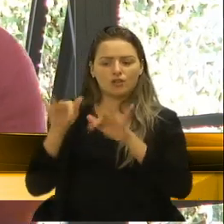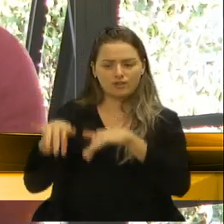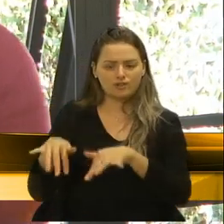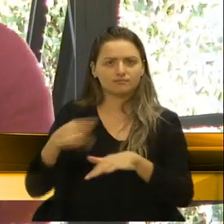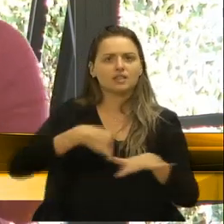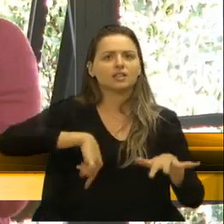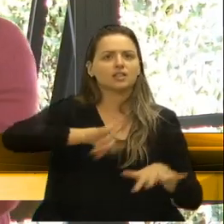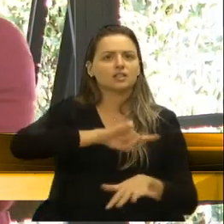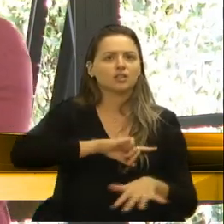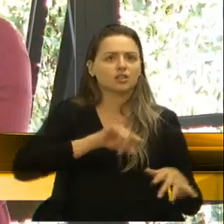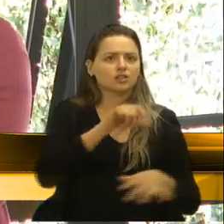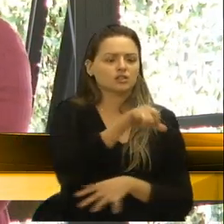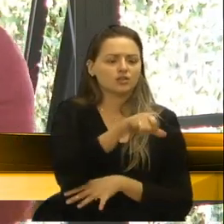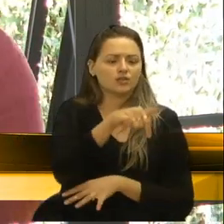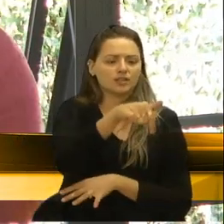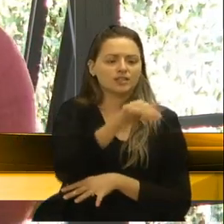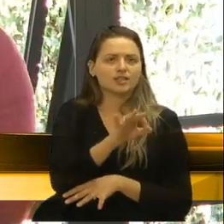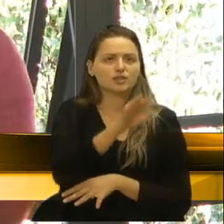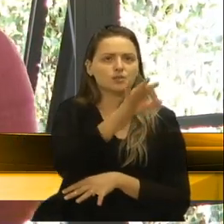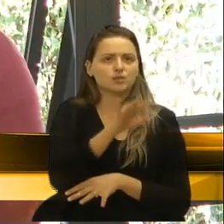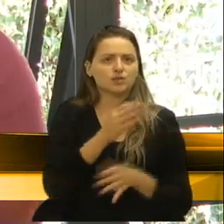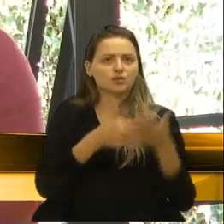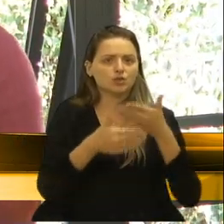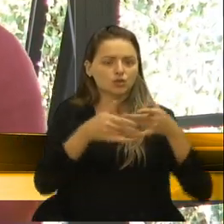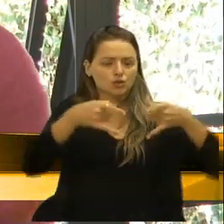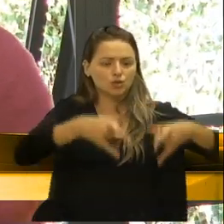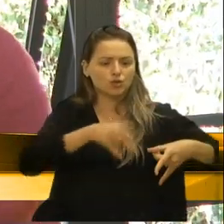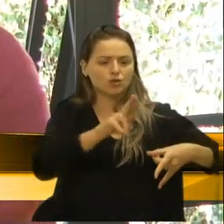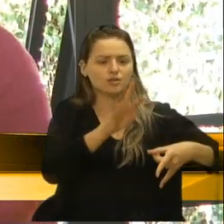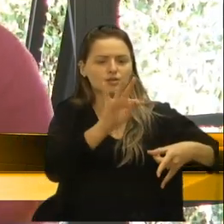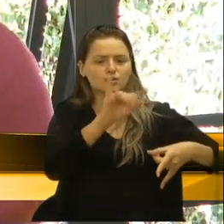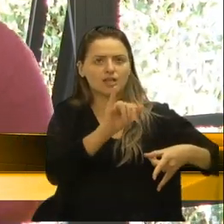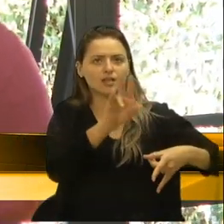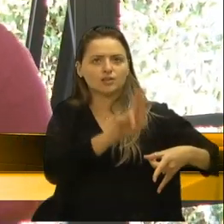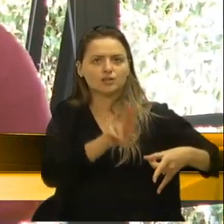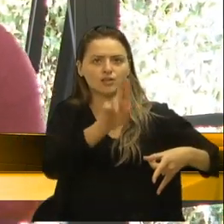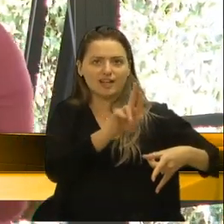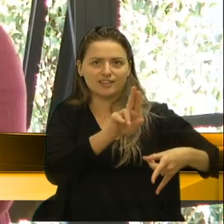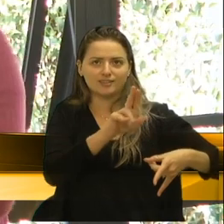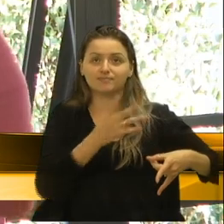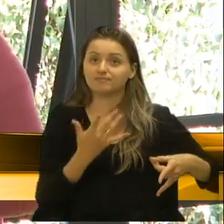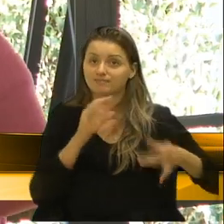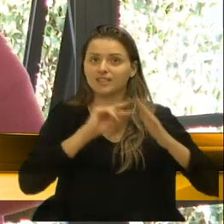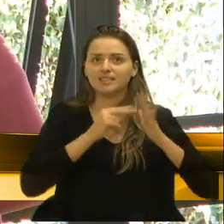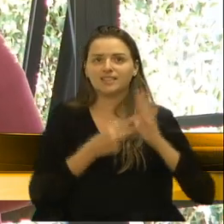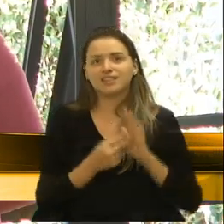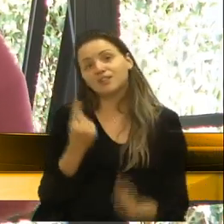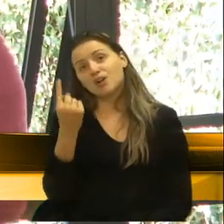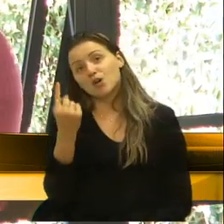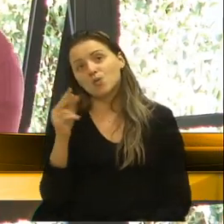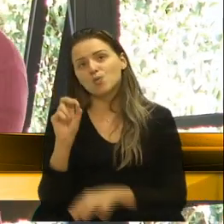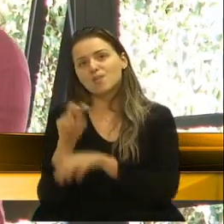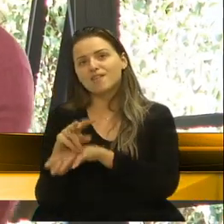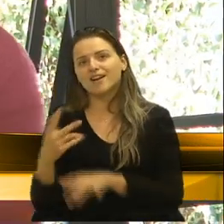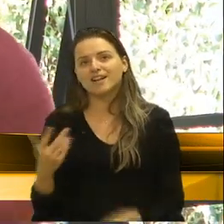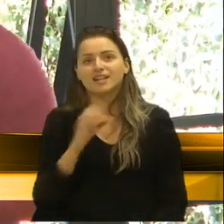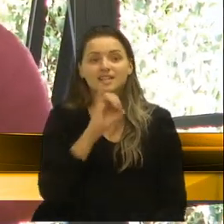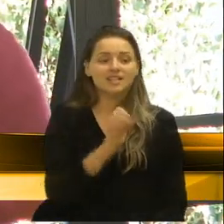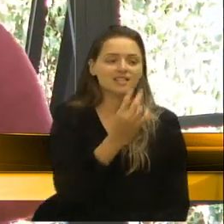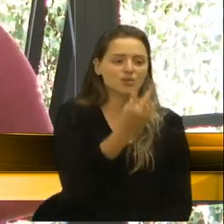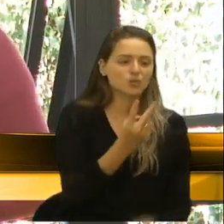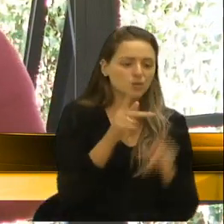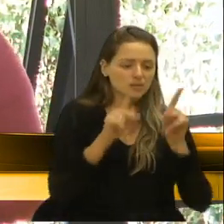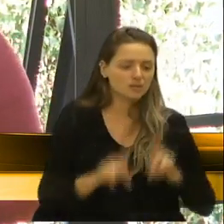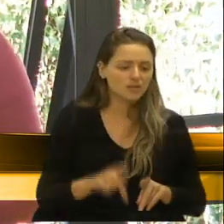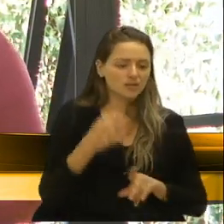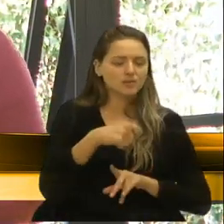com 97% dos leitos de UTI do SUS ocupados. Isso quer dizer que a gente tem uma vaga. Se hoje 2 pessoas precisarem